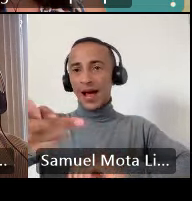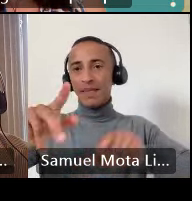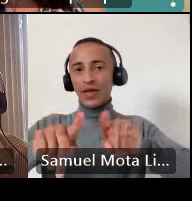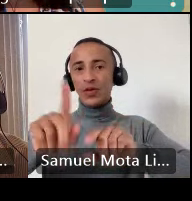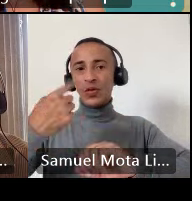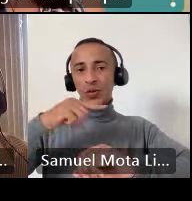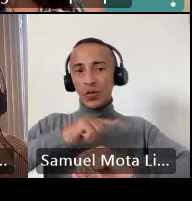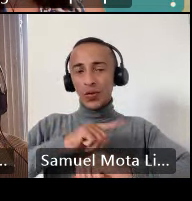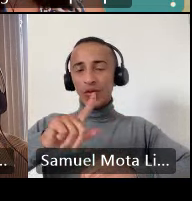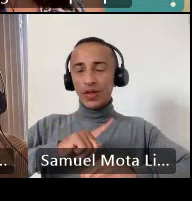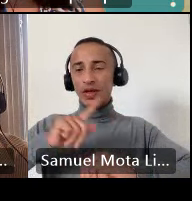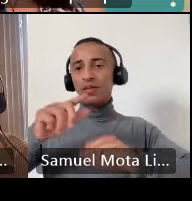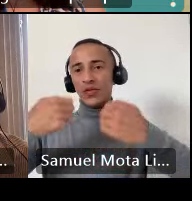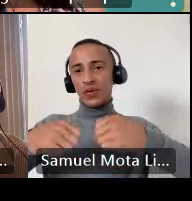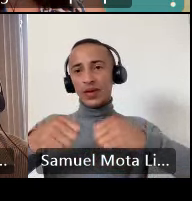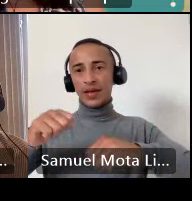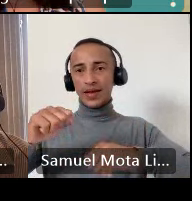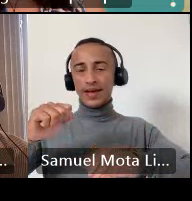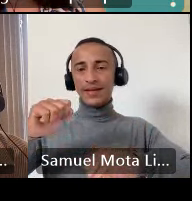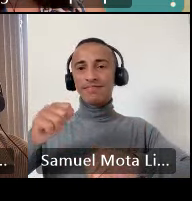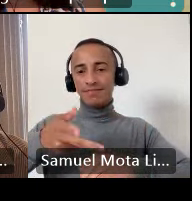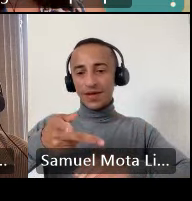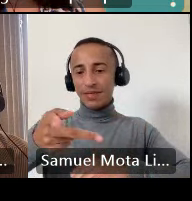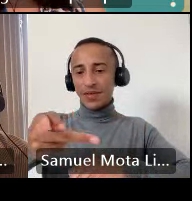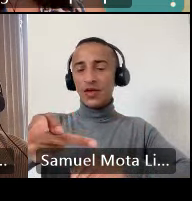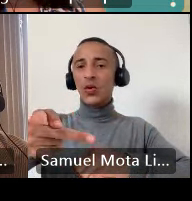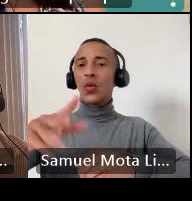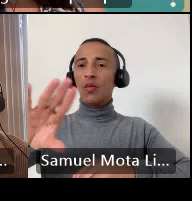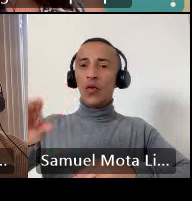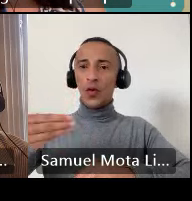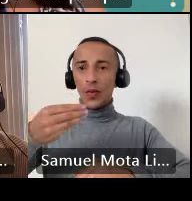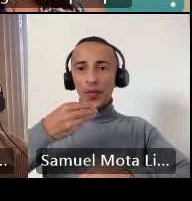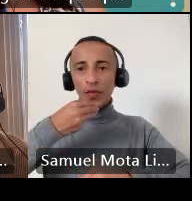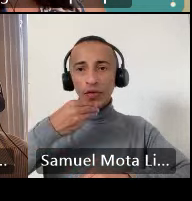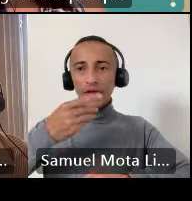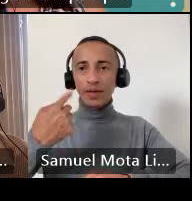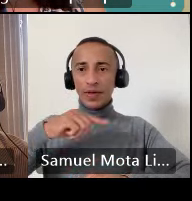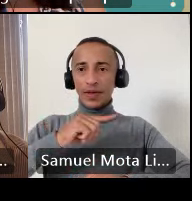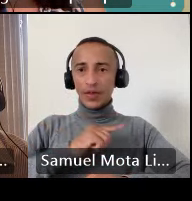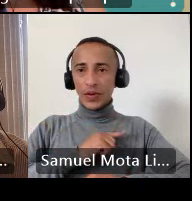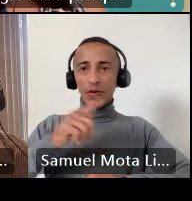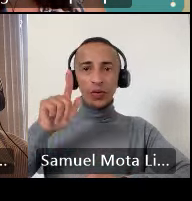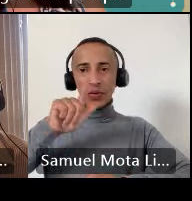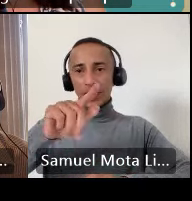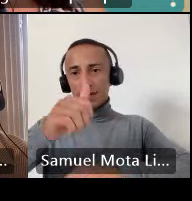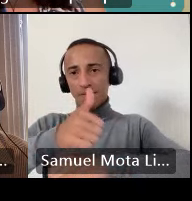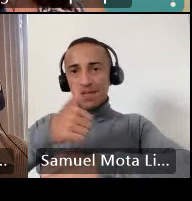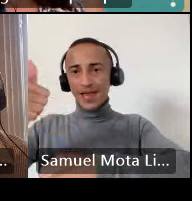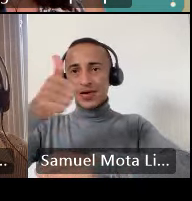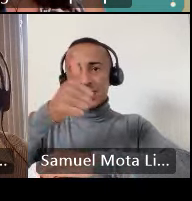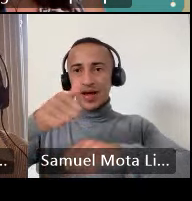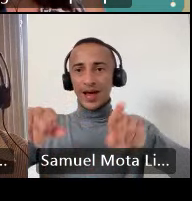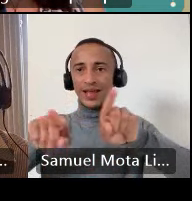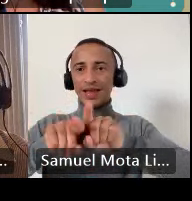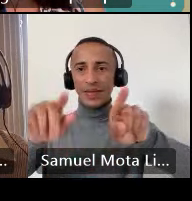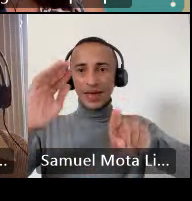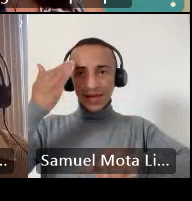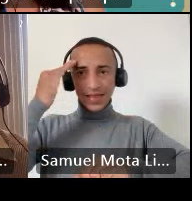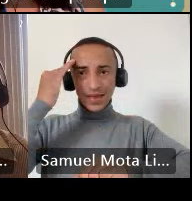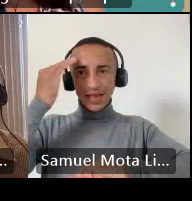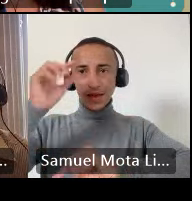que decidir tomar eh como oportunidade paraa gente melhorar e e assim entender que isso é parte